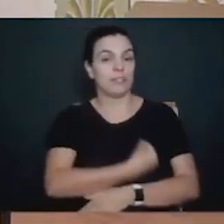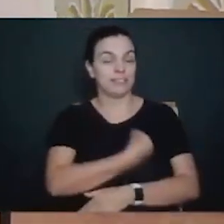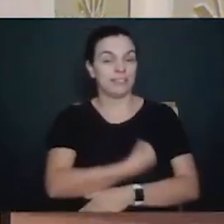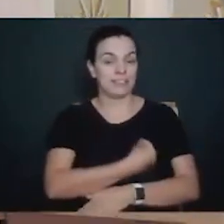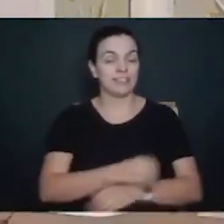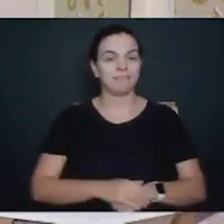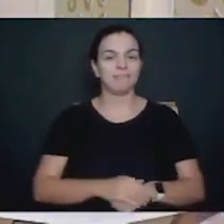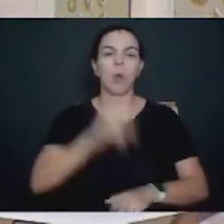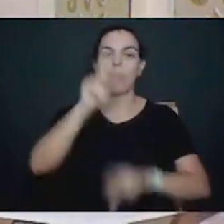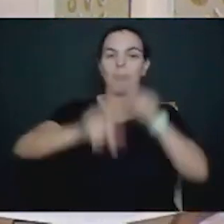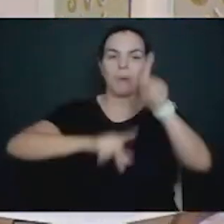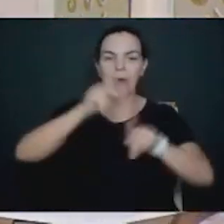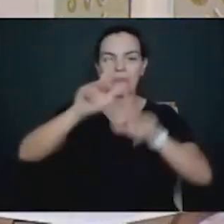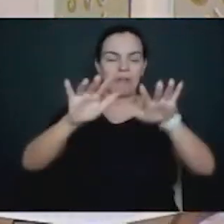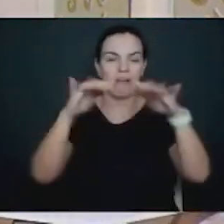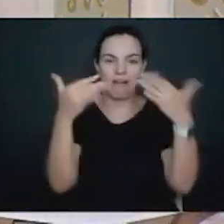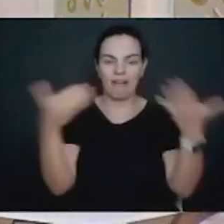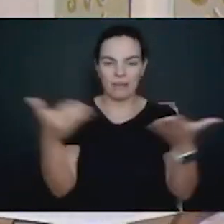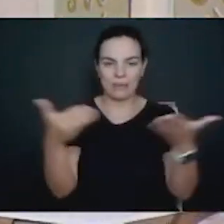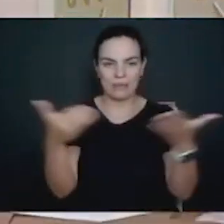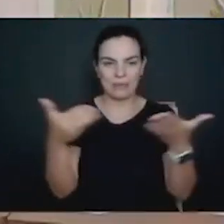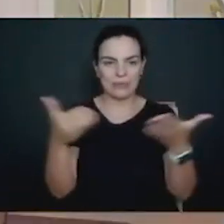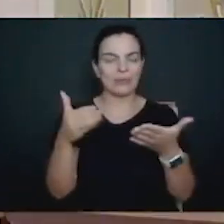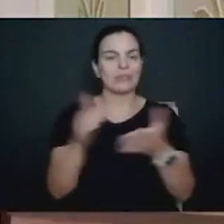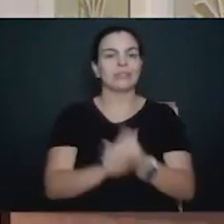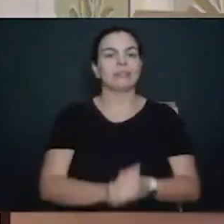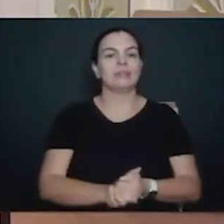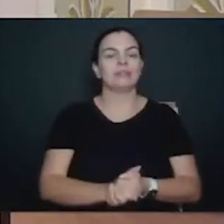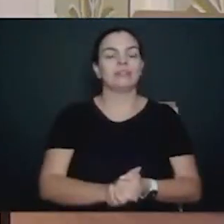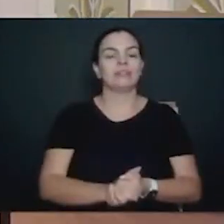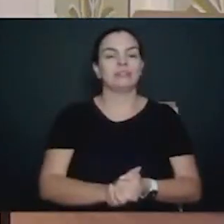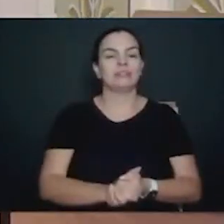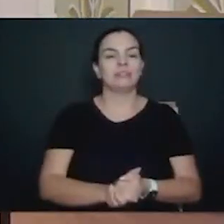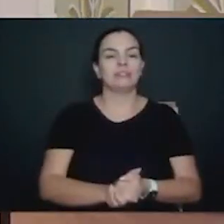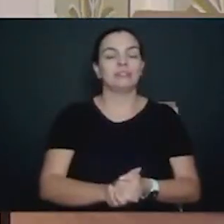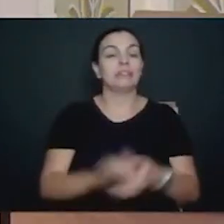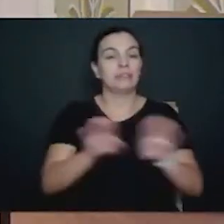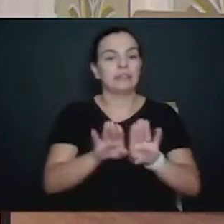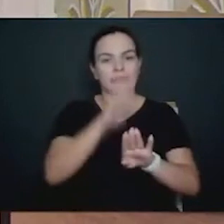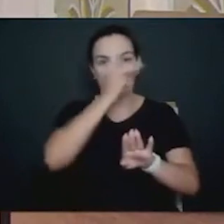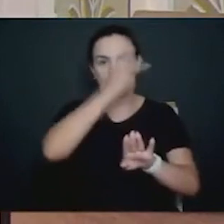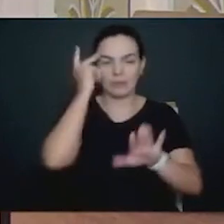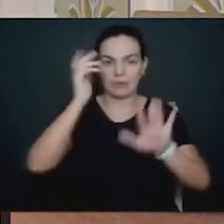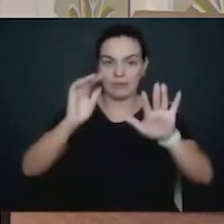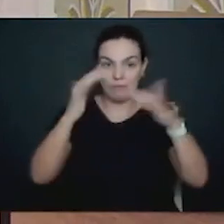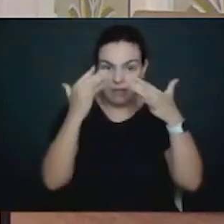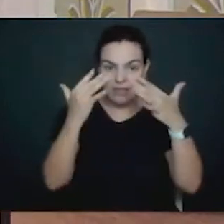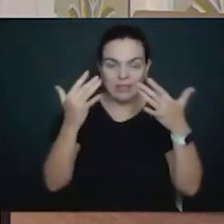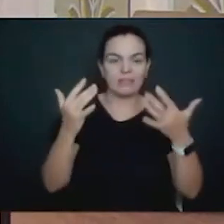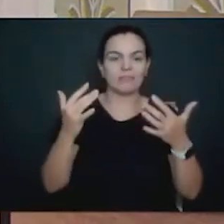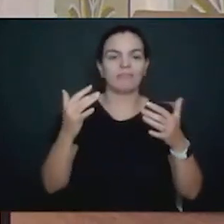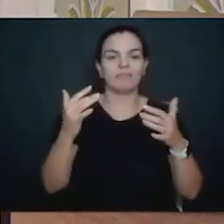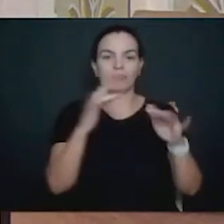acompanha esta sessão aqui nas Galerias Também quem nos vê e nos ouve através dos meios de